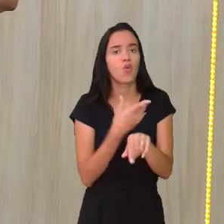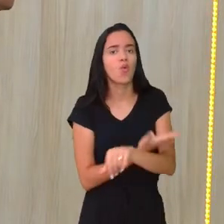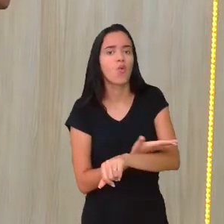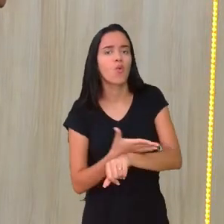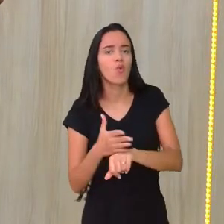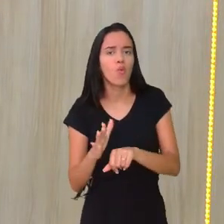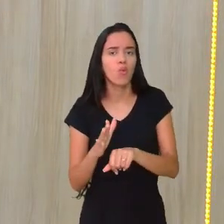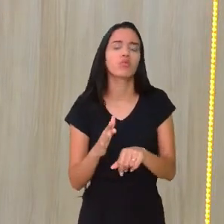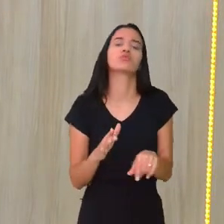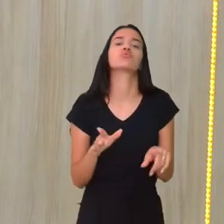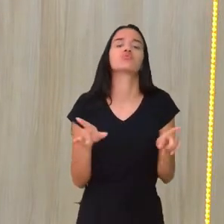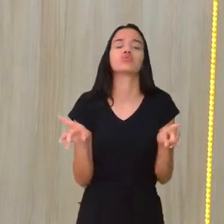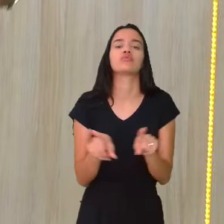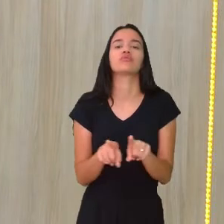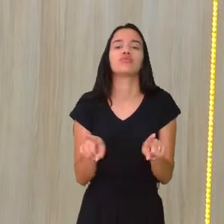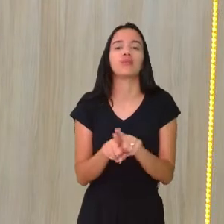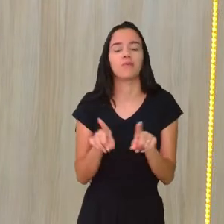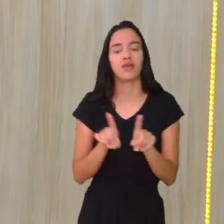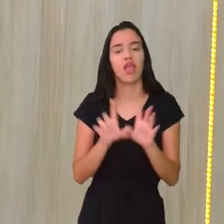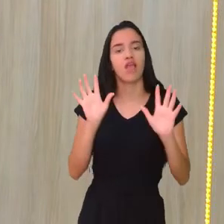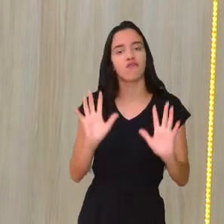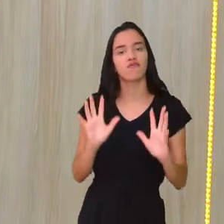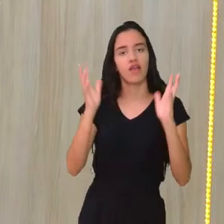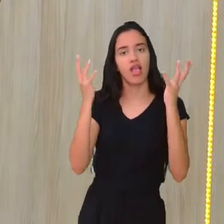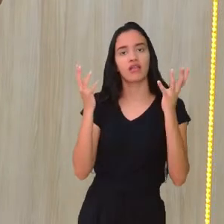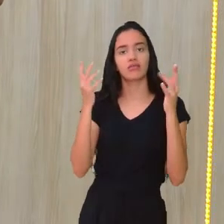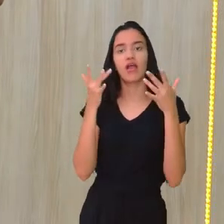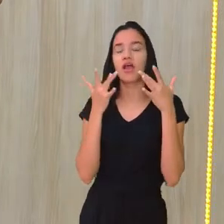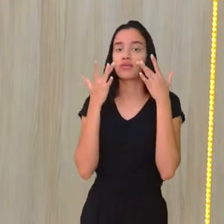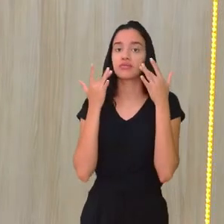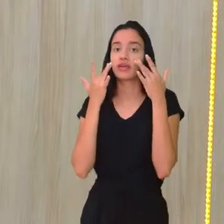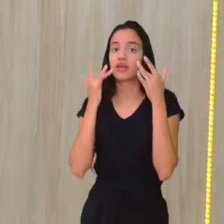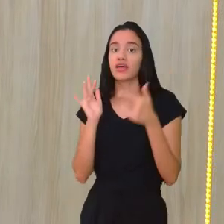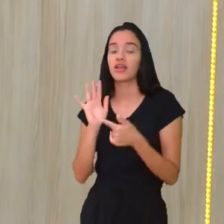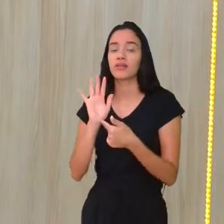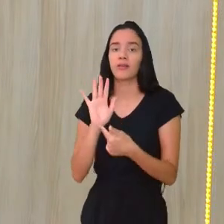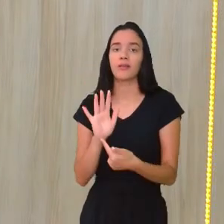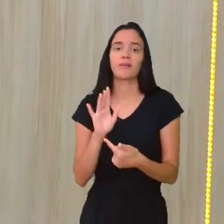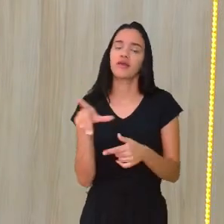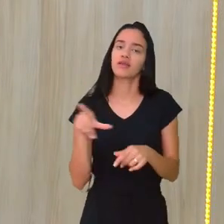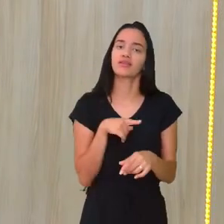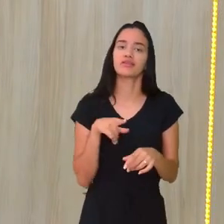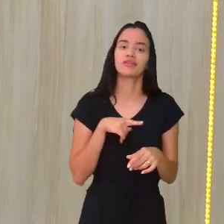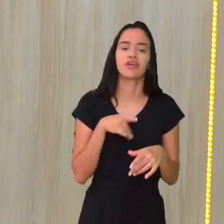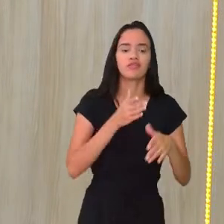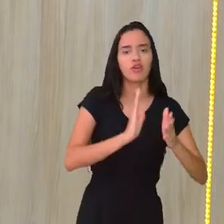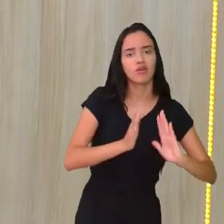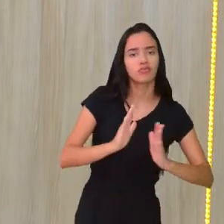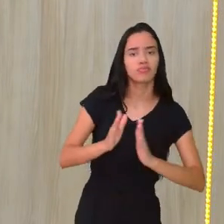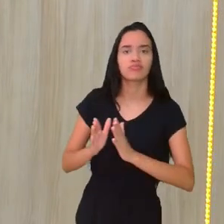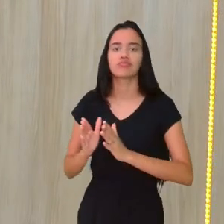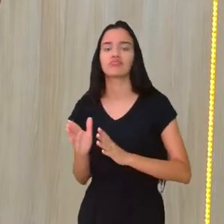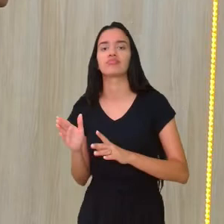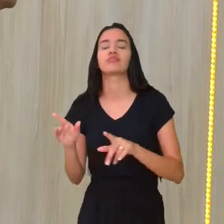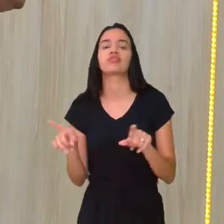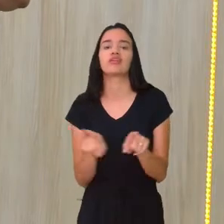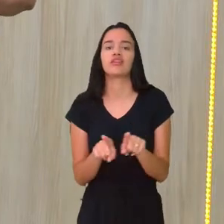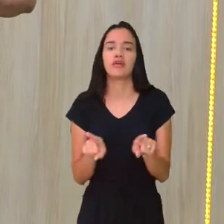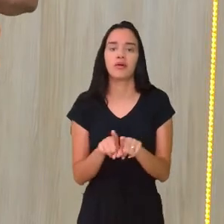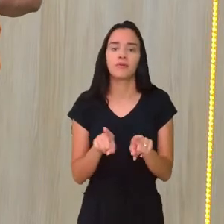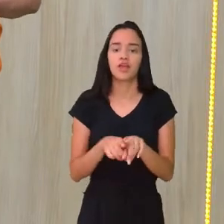todas essas encenações em festas, mas aí houve esse progresso. E esse progresso,